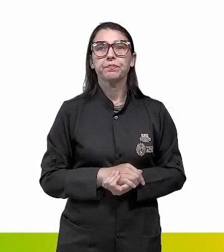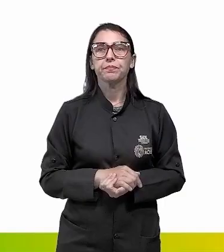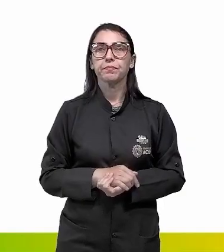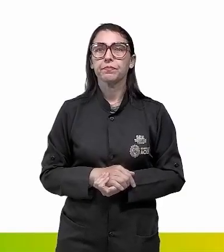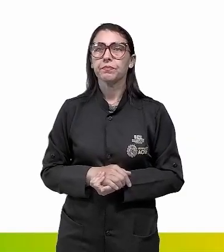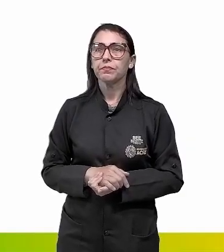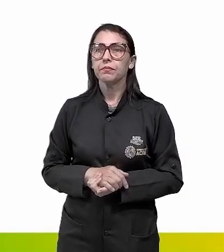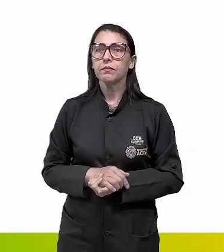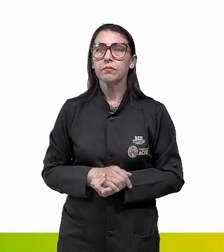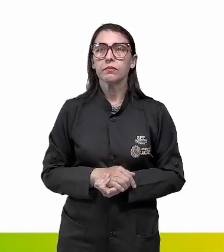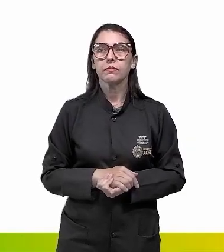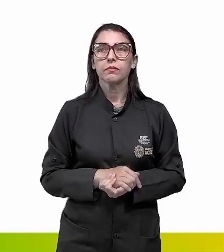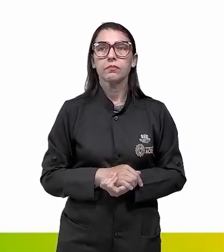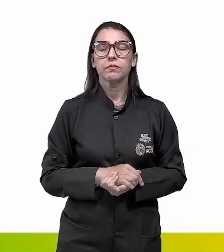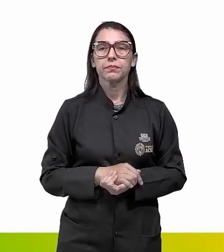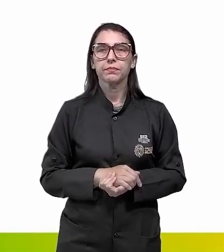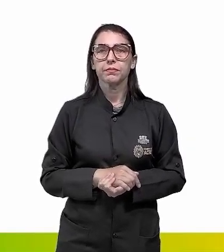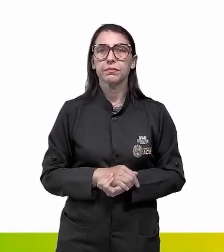Vamos lá.